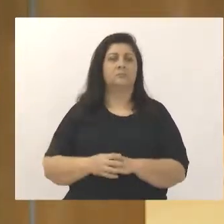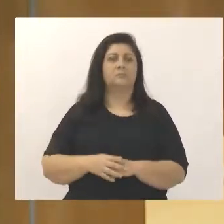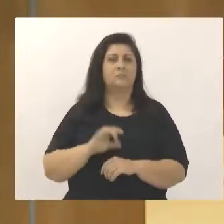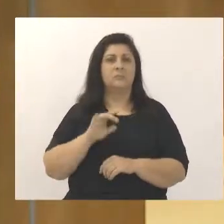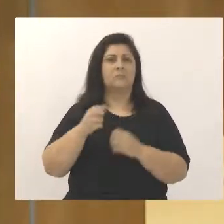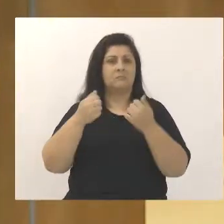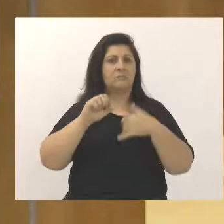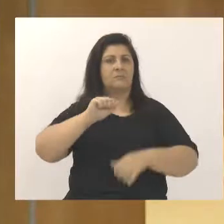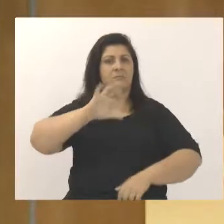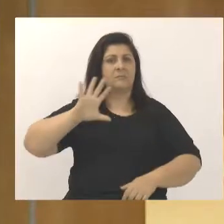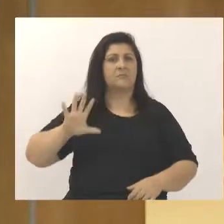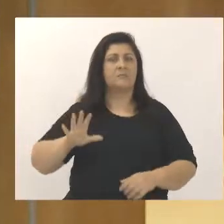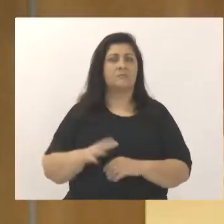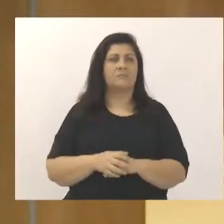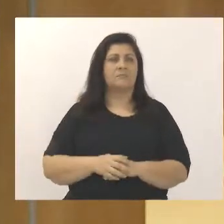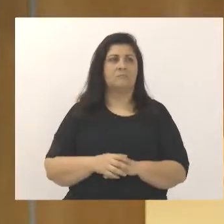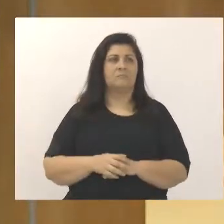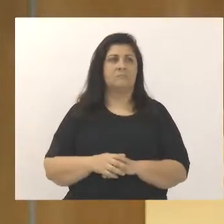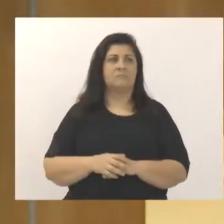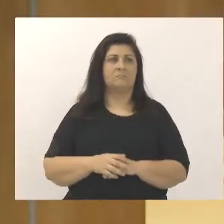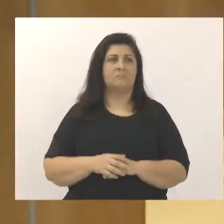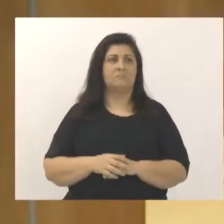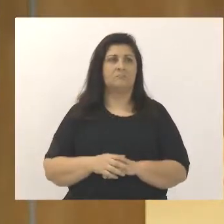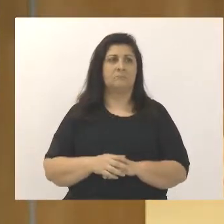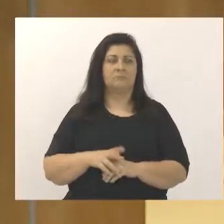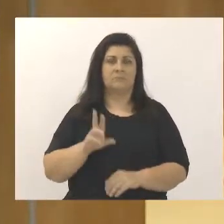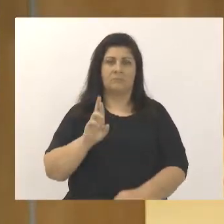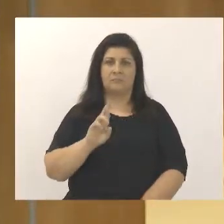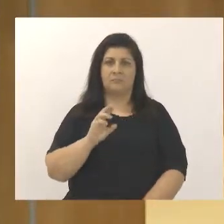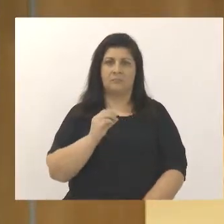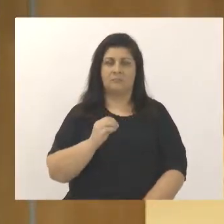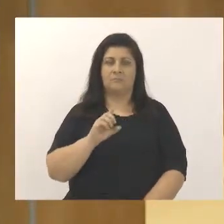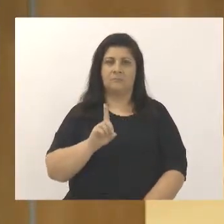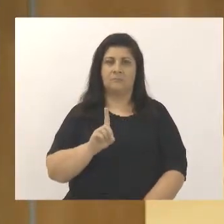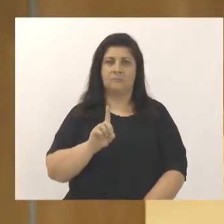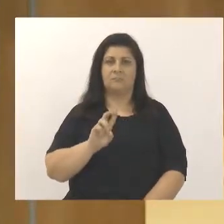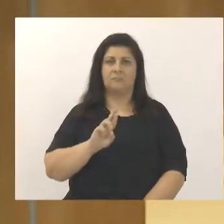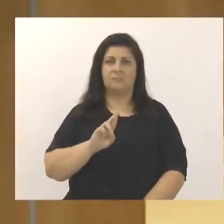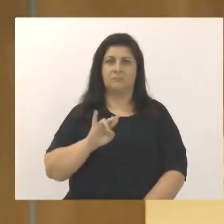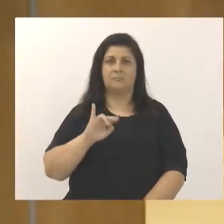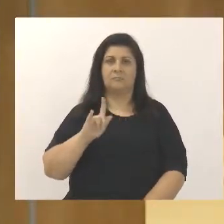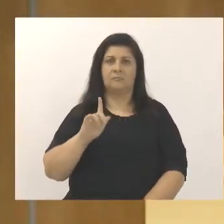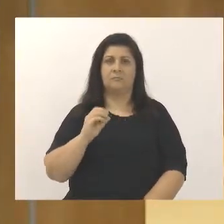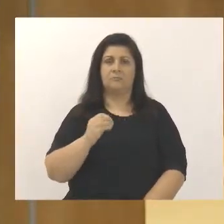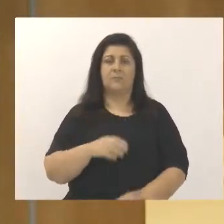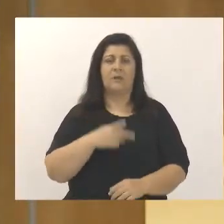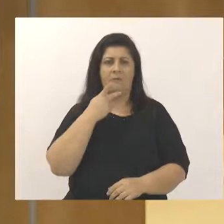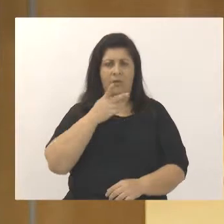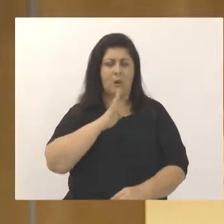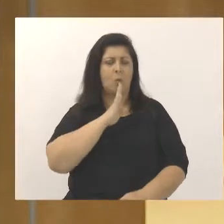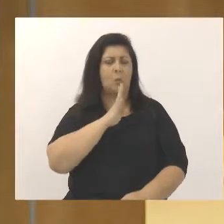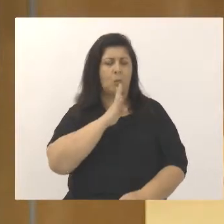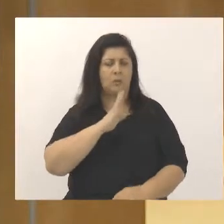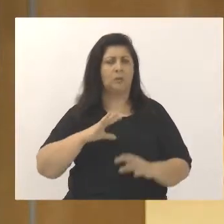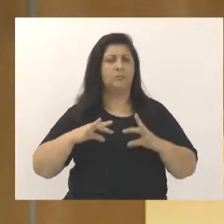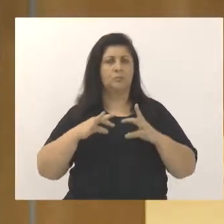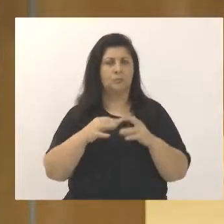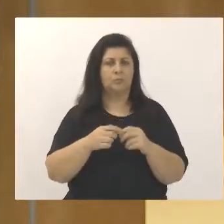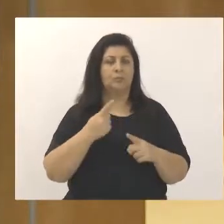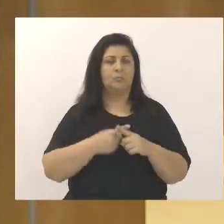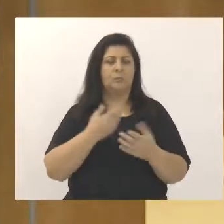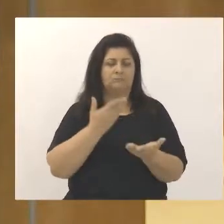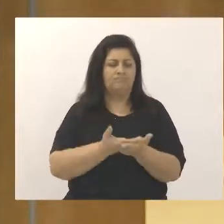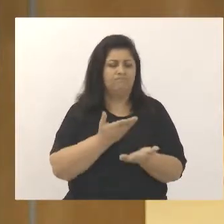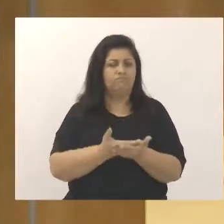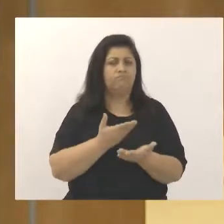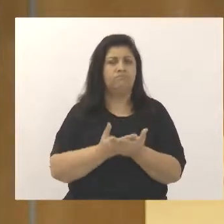claro aqui, pelo que o doutor Rodrigo falou, ele falou com todo o conhecimento que ele tem, porque estudou muito